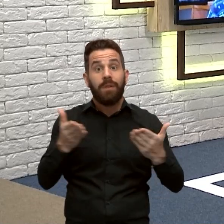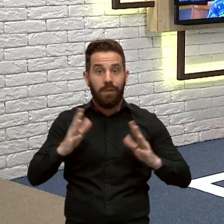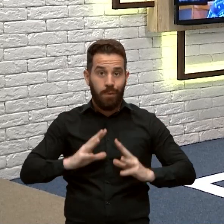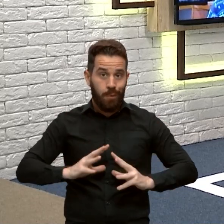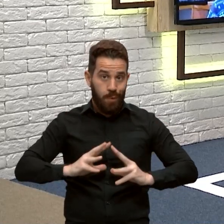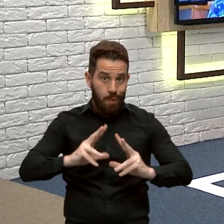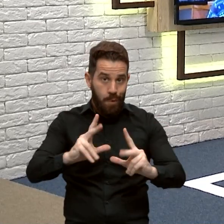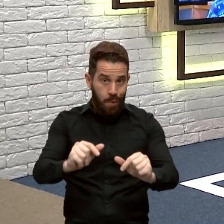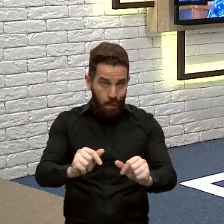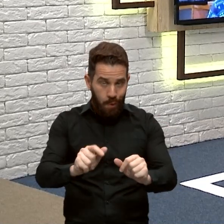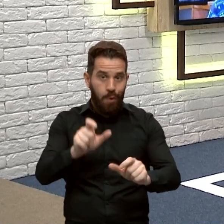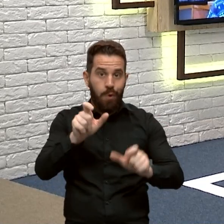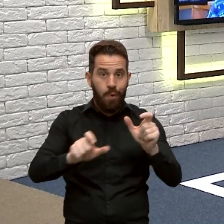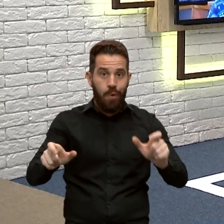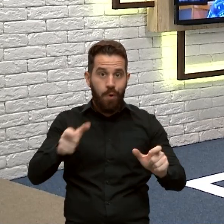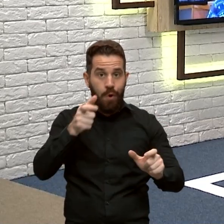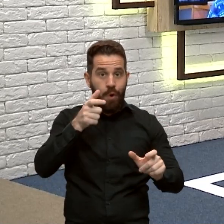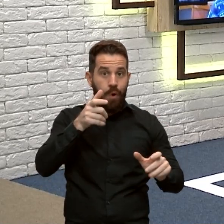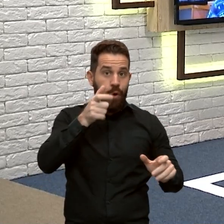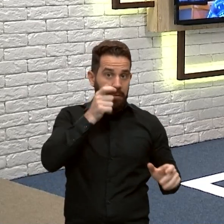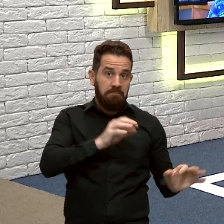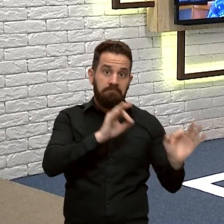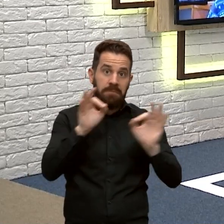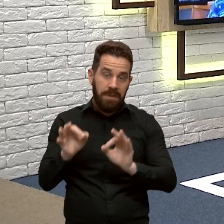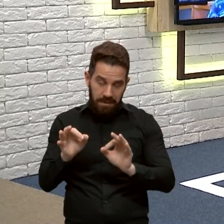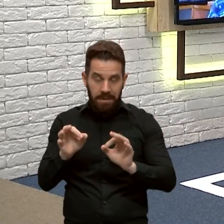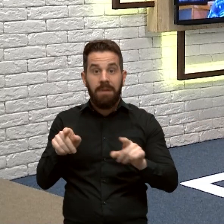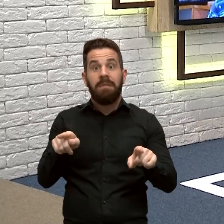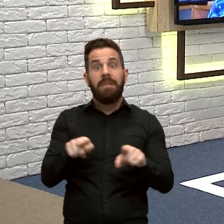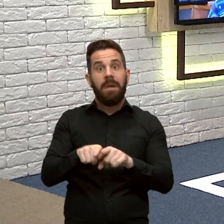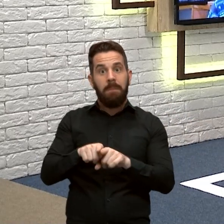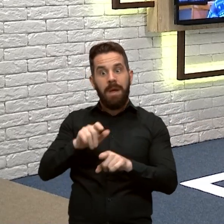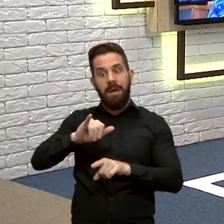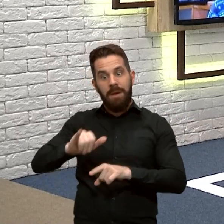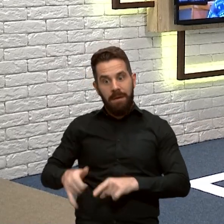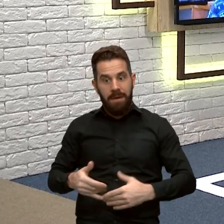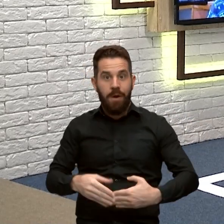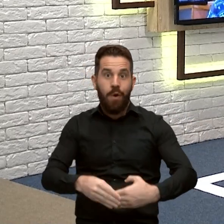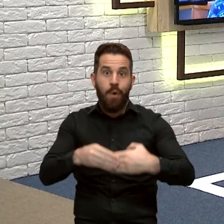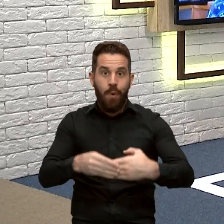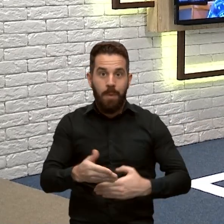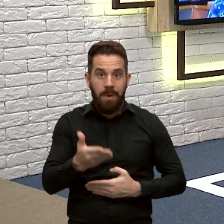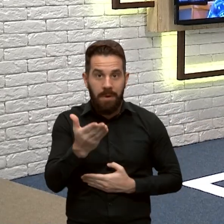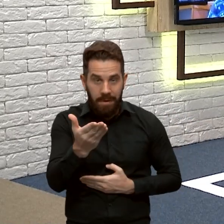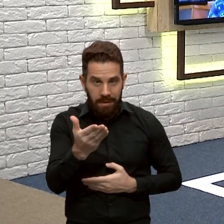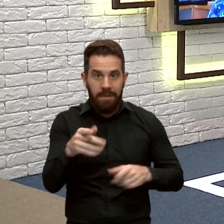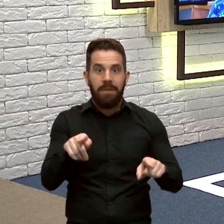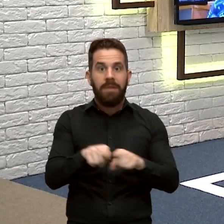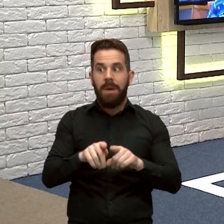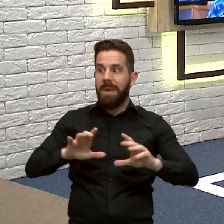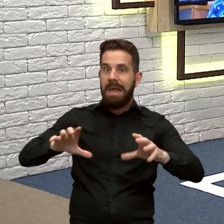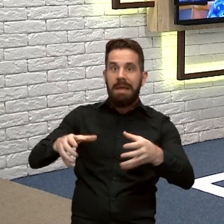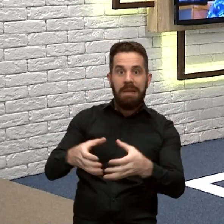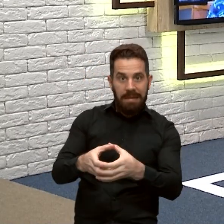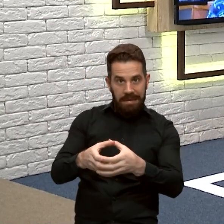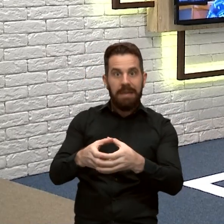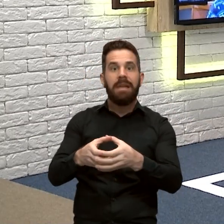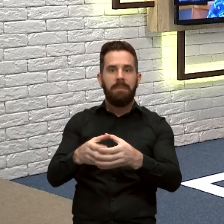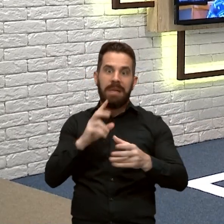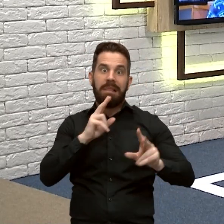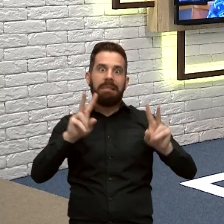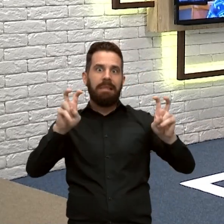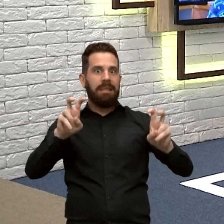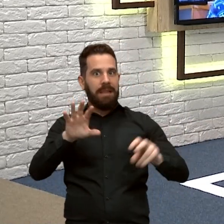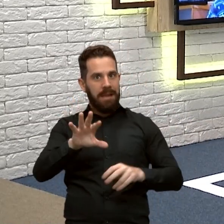a todos que estão conosco nesse momento. Eu quero, inclusive, aproveitar e te cumprimentar a equipe do programa pela escolha desse